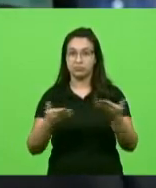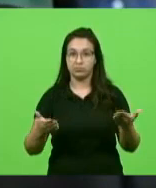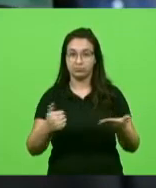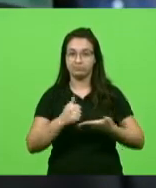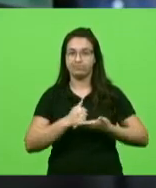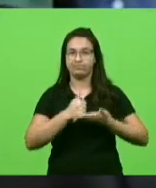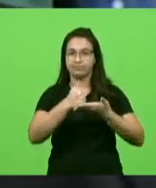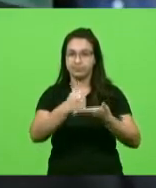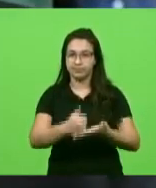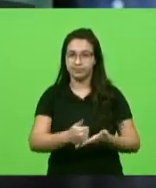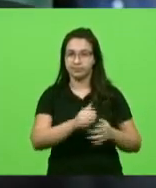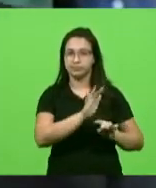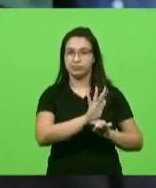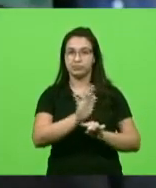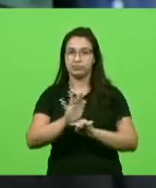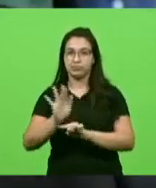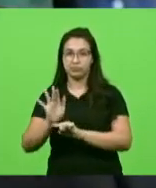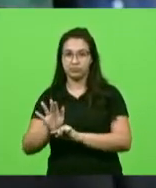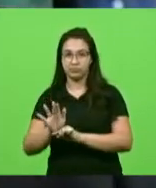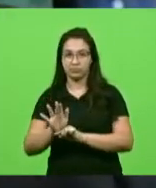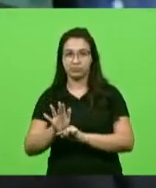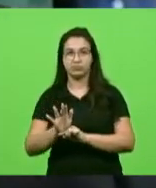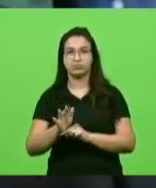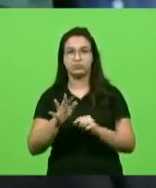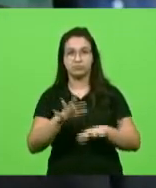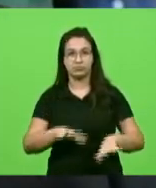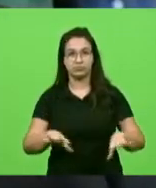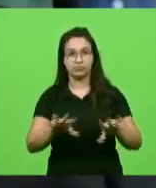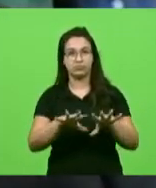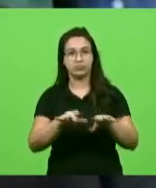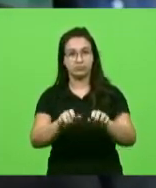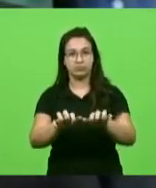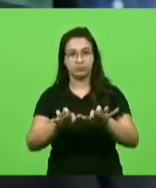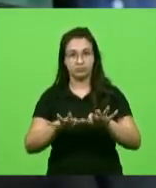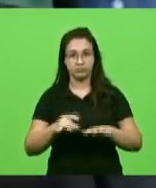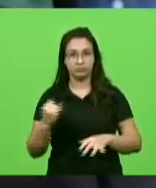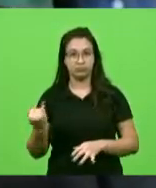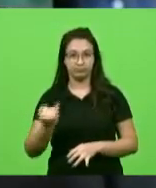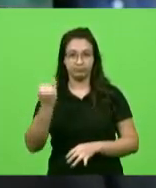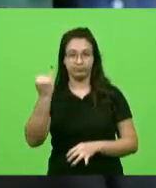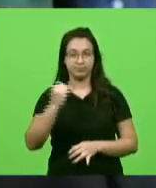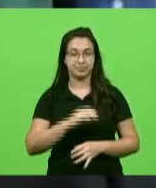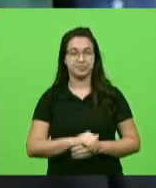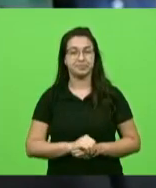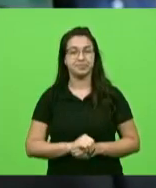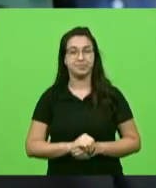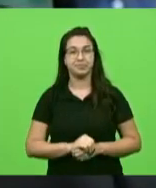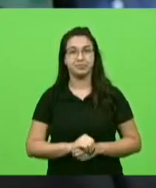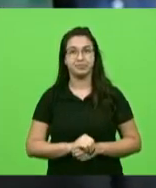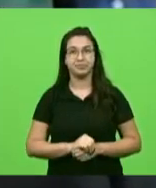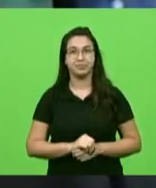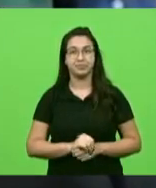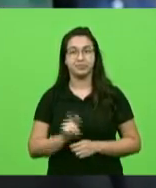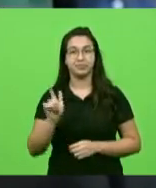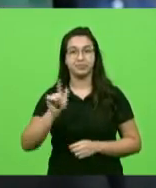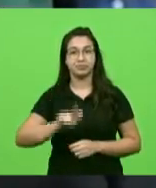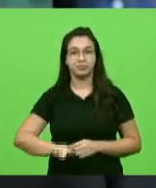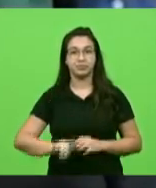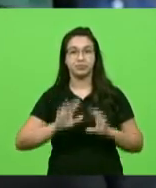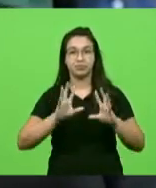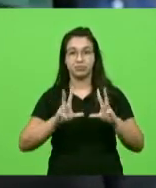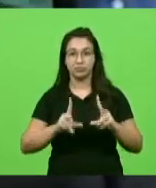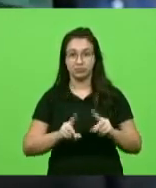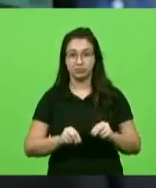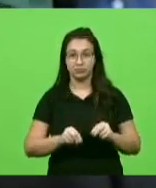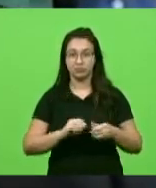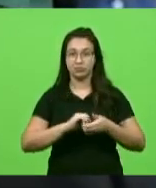o apoio para realização desta sessão extremamente importante quero cumprimentar a todos os profissionais de imprensa